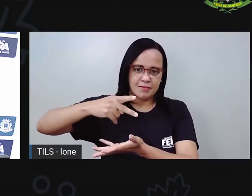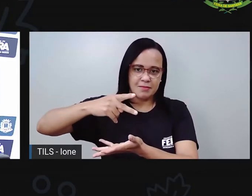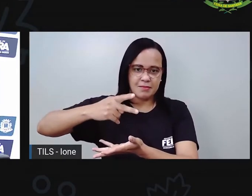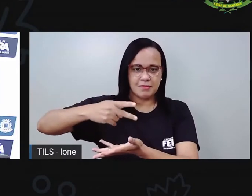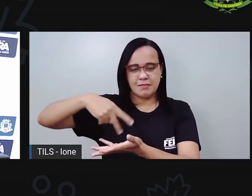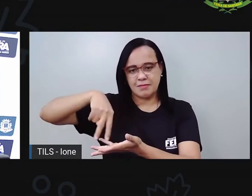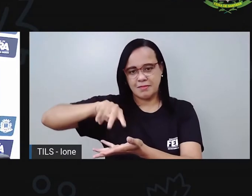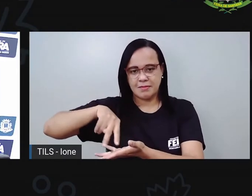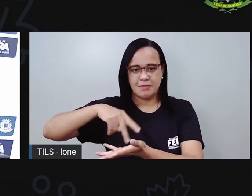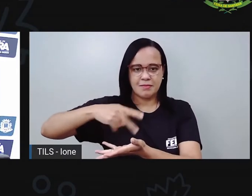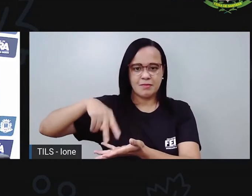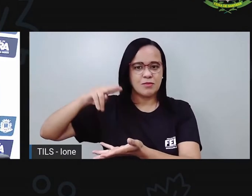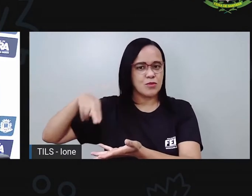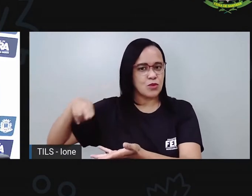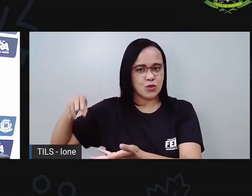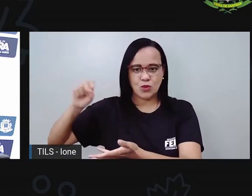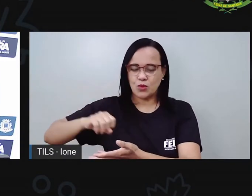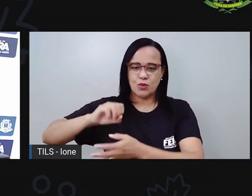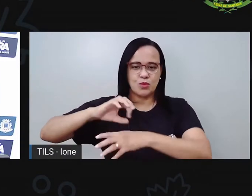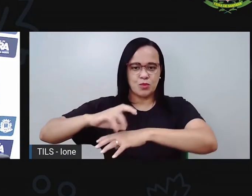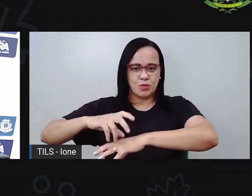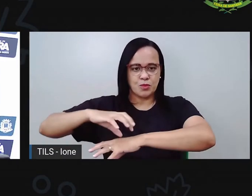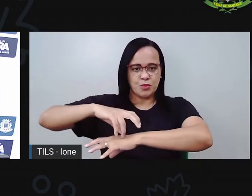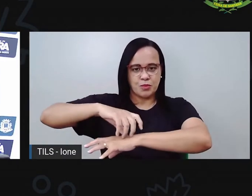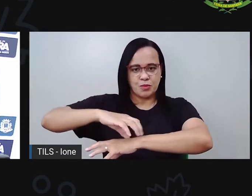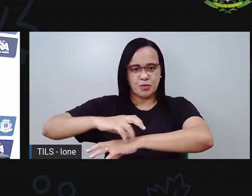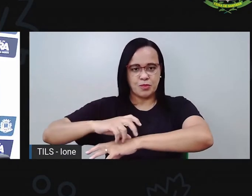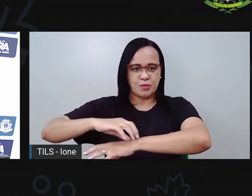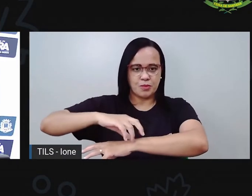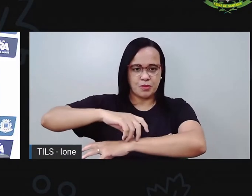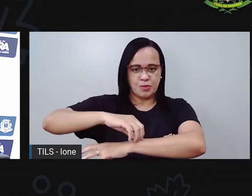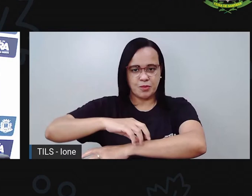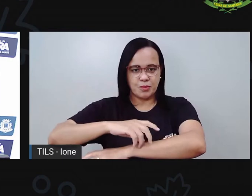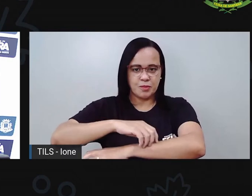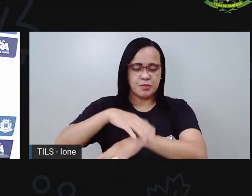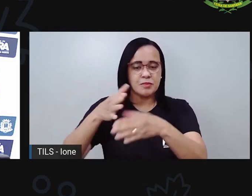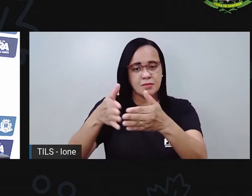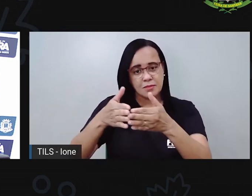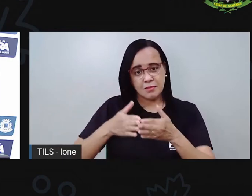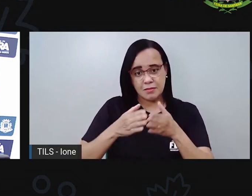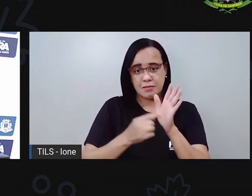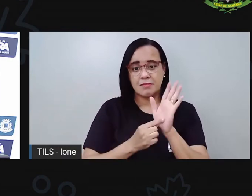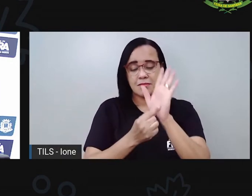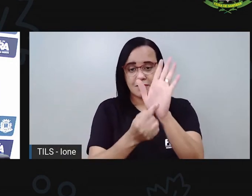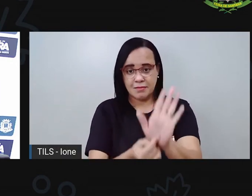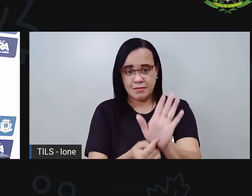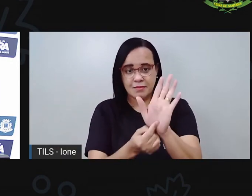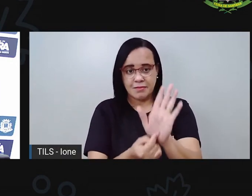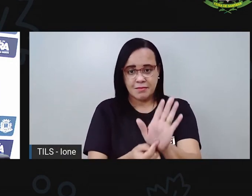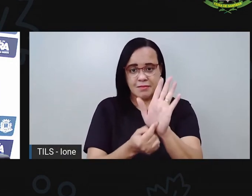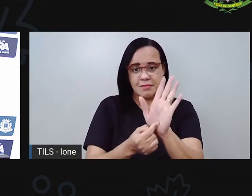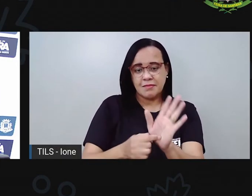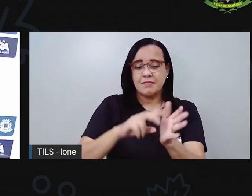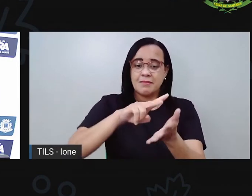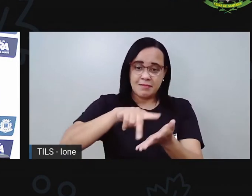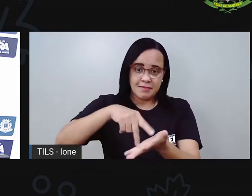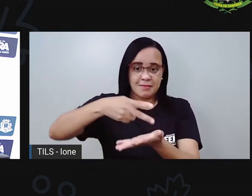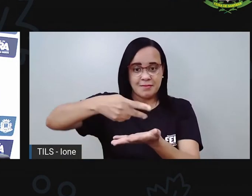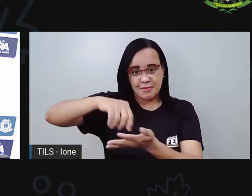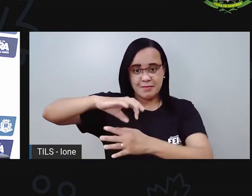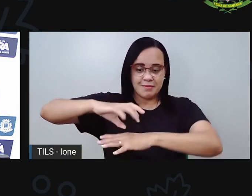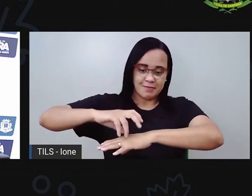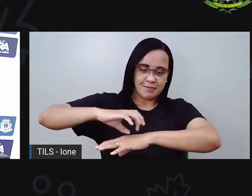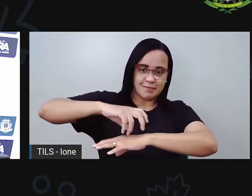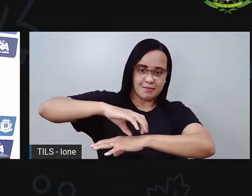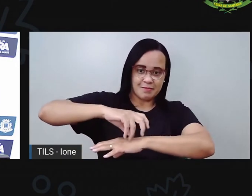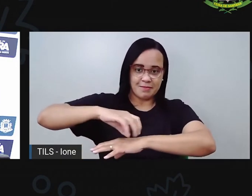aranha sapatear Dá licença que agora eu vou mostrar como é que Aranha